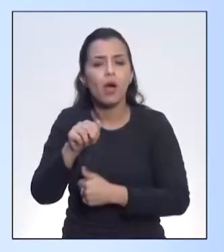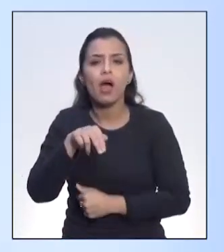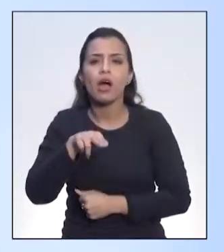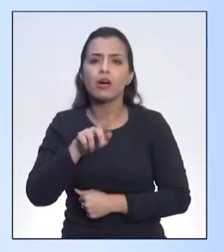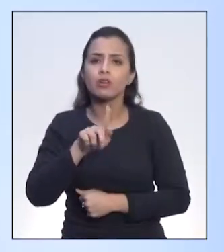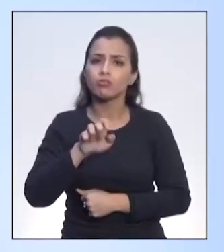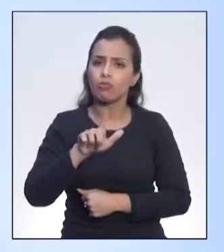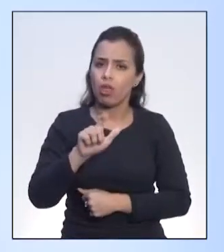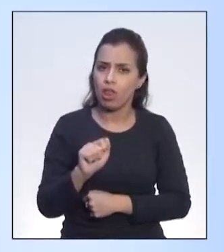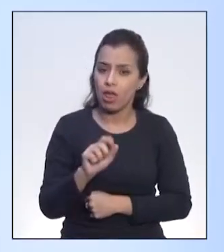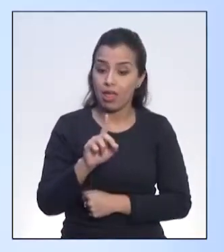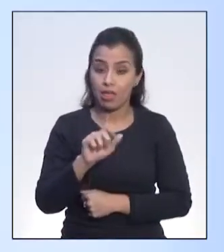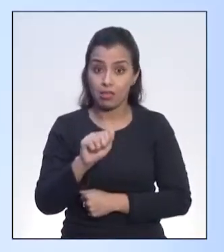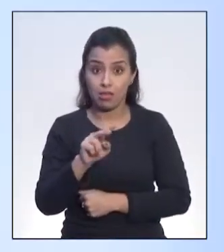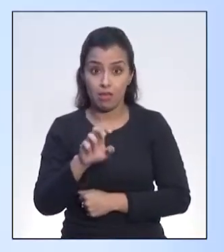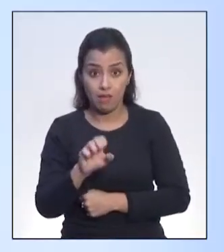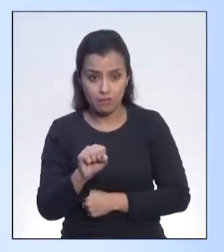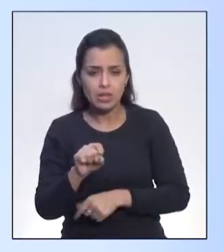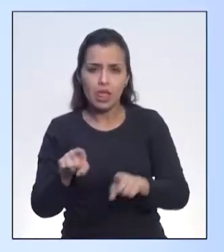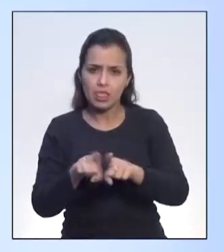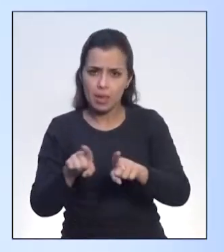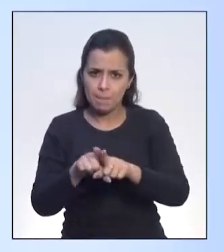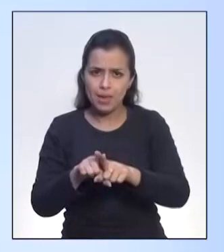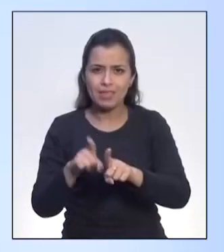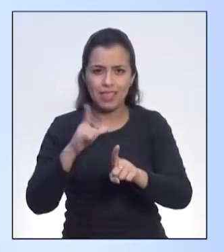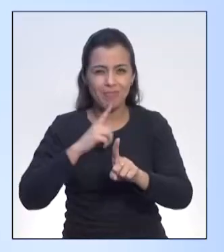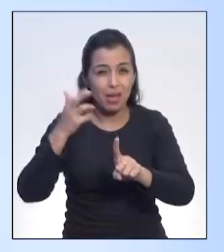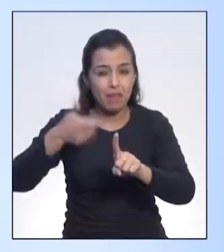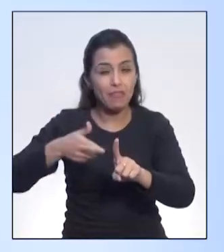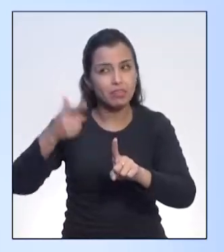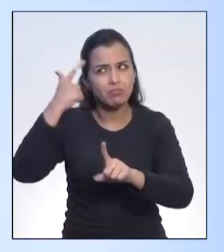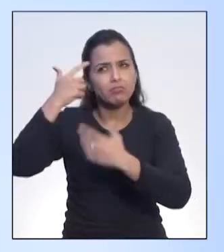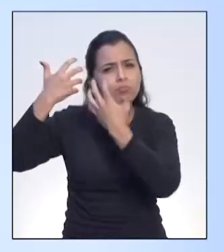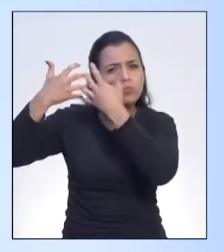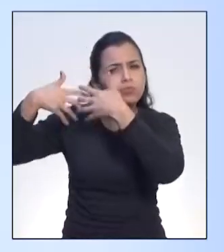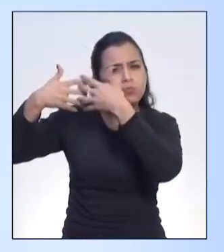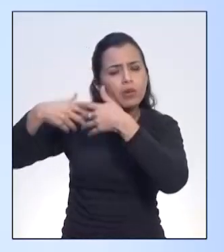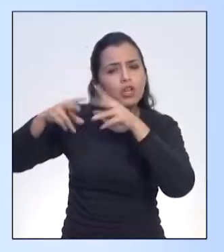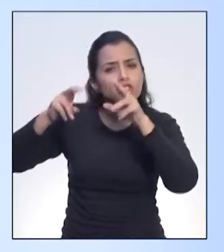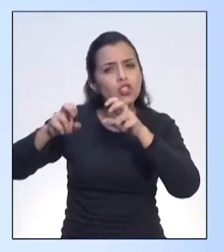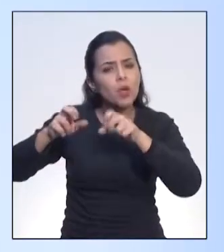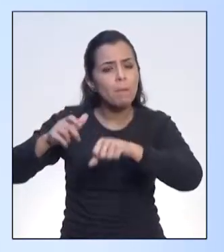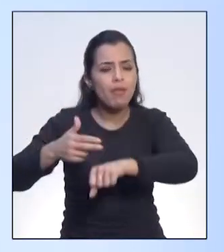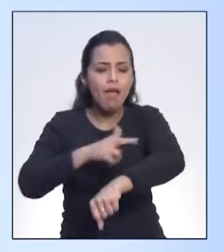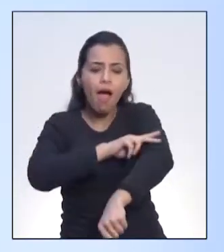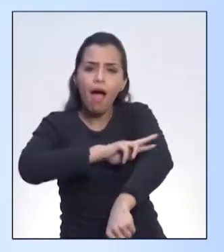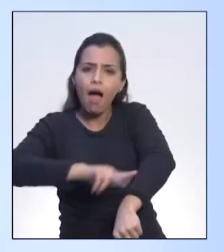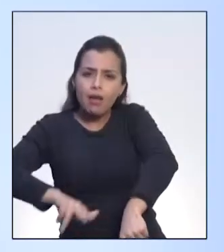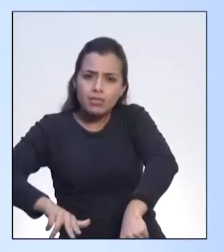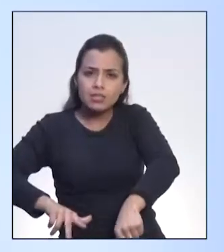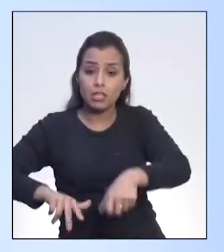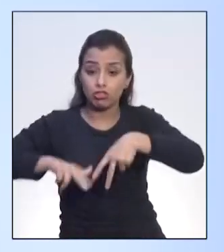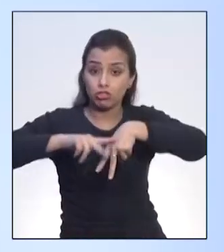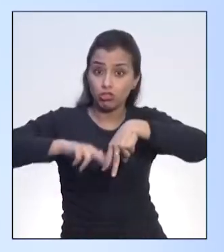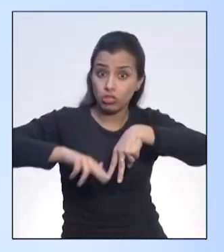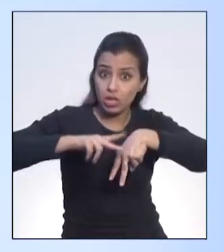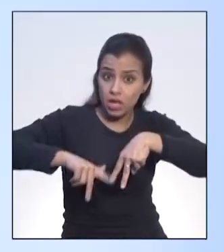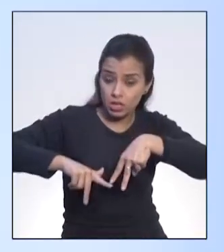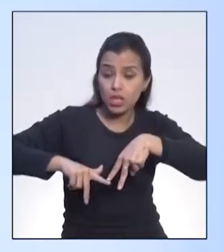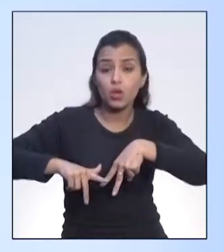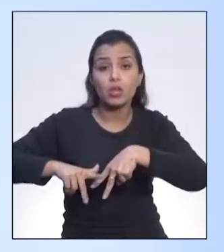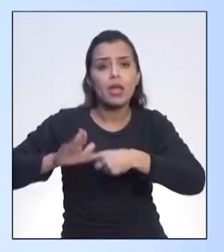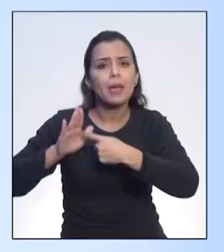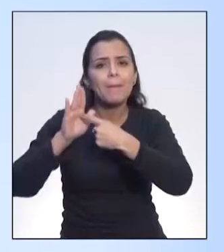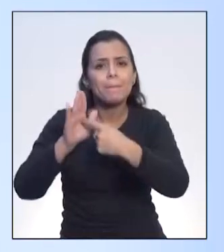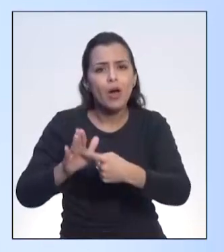né, nos ajudou bastante a pensar sobre essas questões de raça, classe e gênero, que traz as